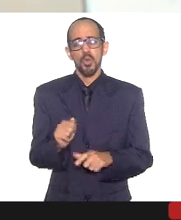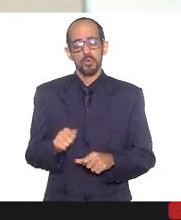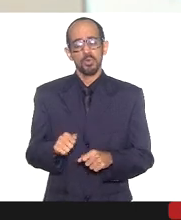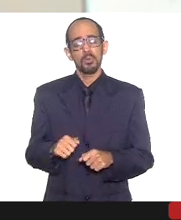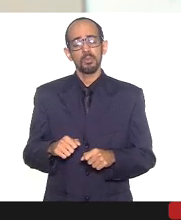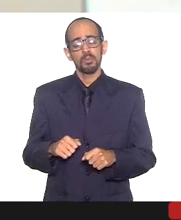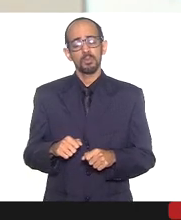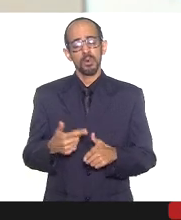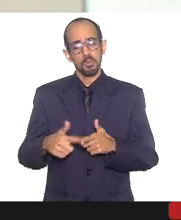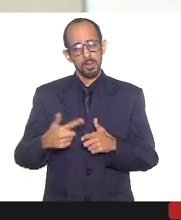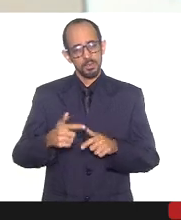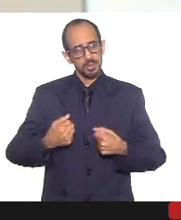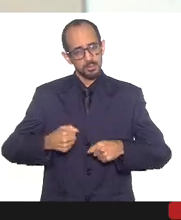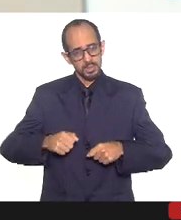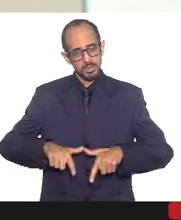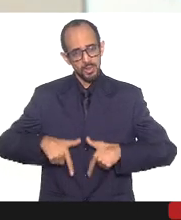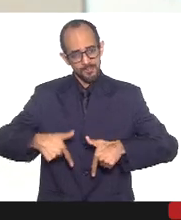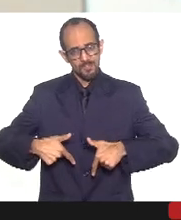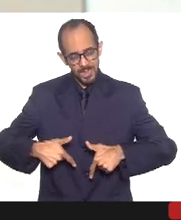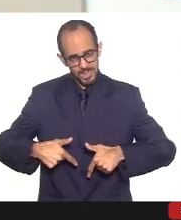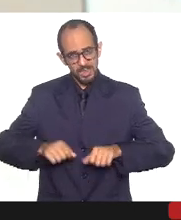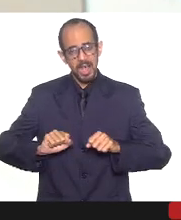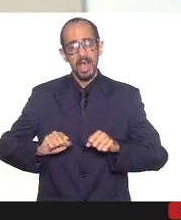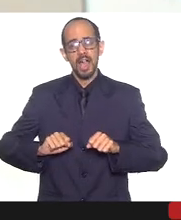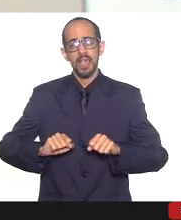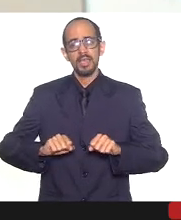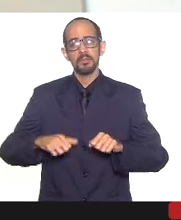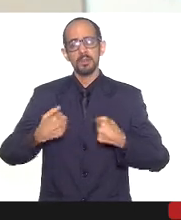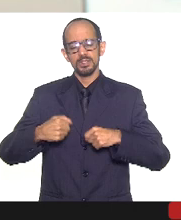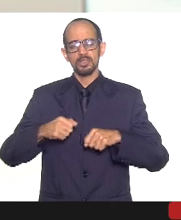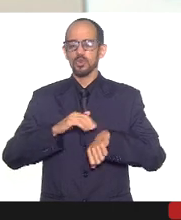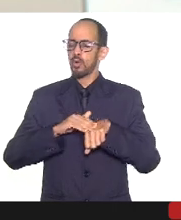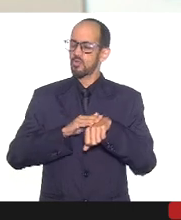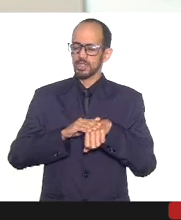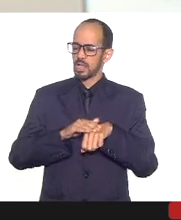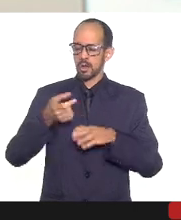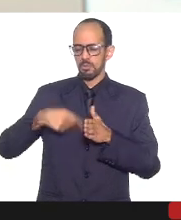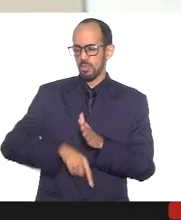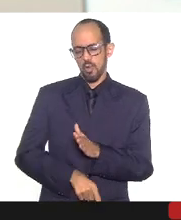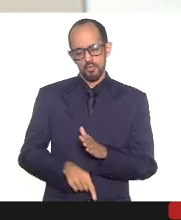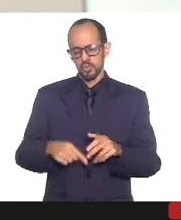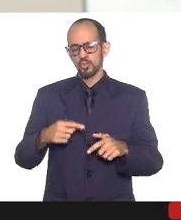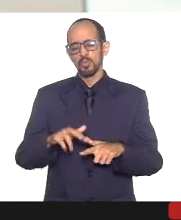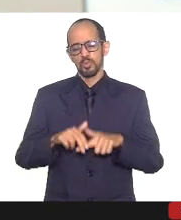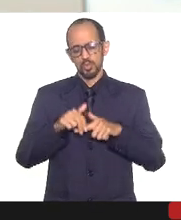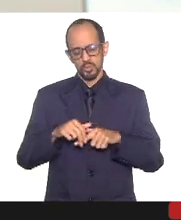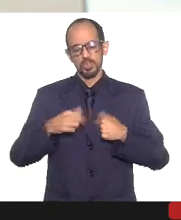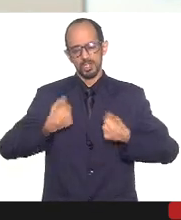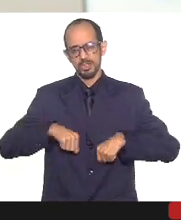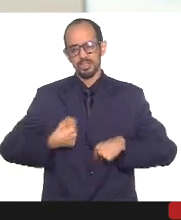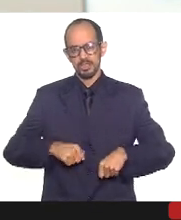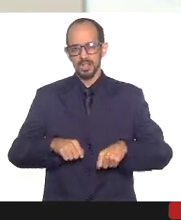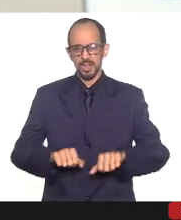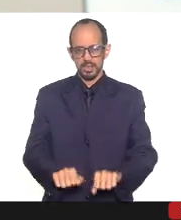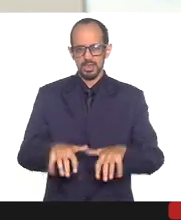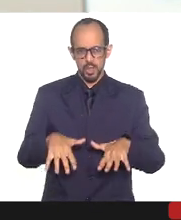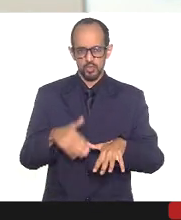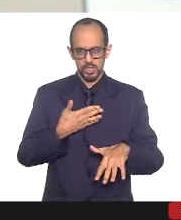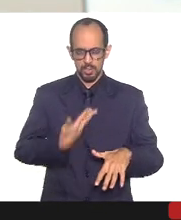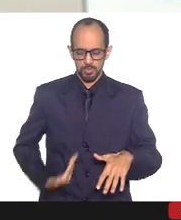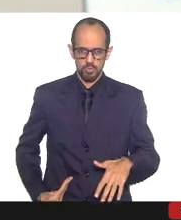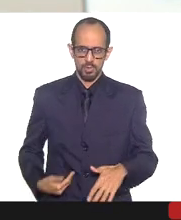econômicas que precisam ser tratadas com mais profundidade. Então, por isso, a necessidade dessa audiência pública. Por outro